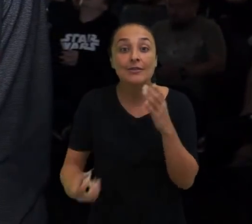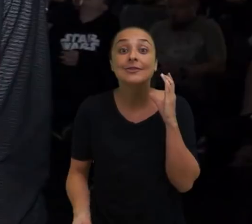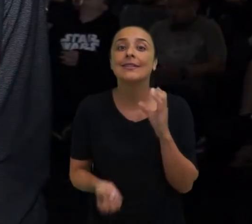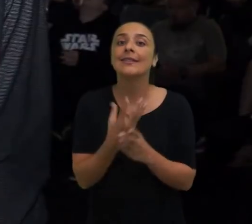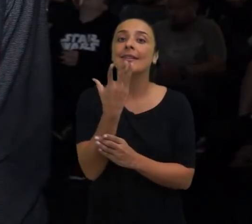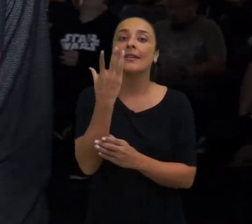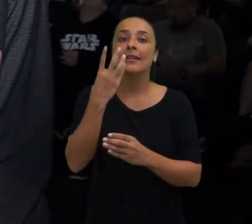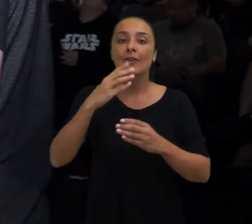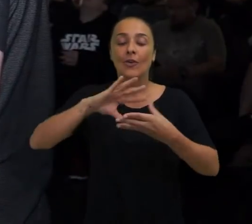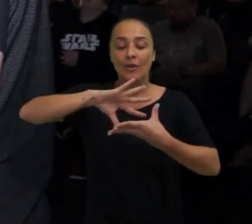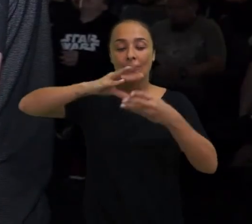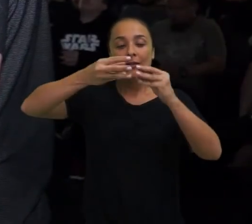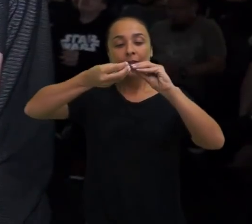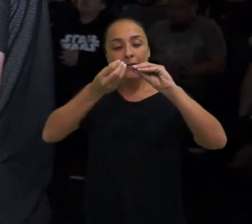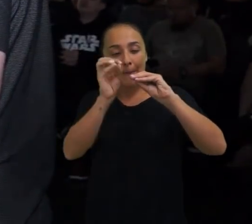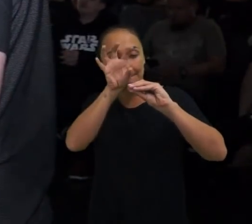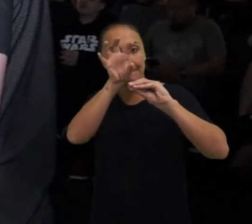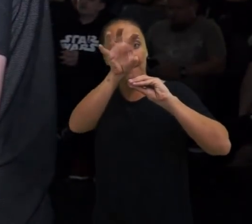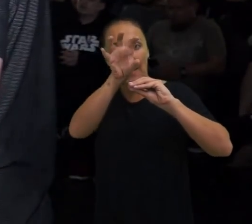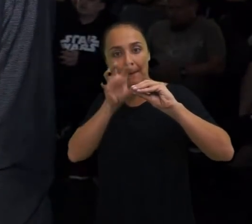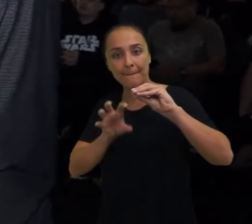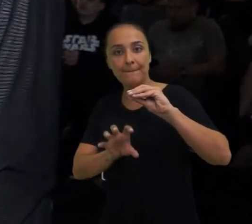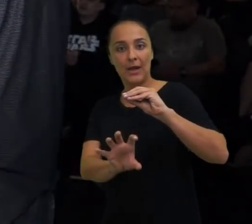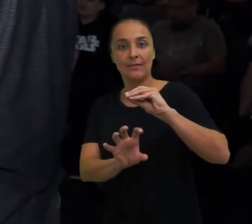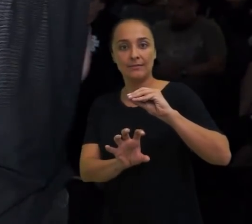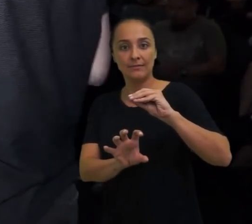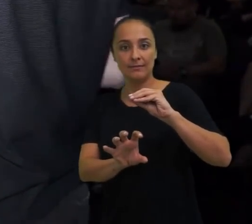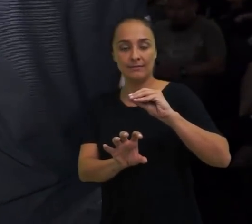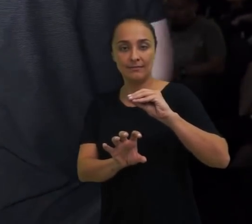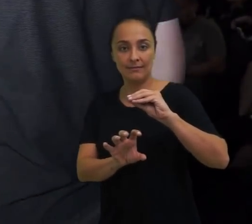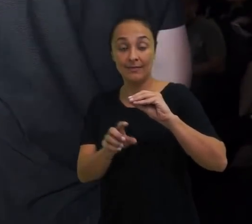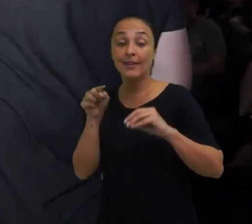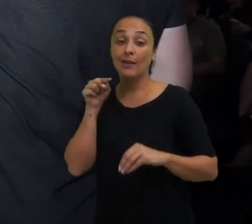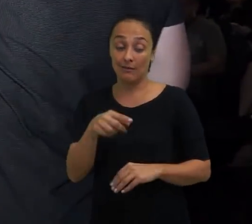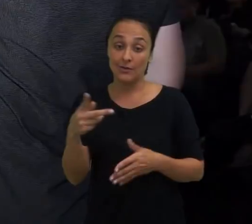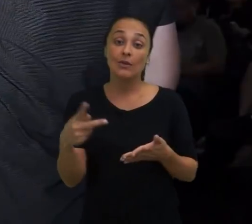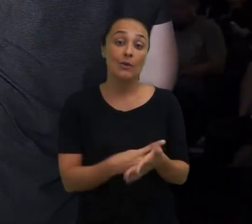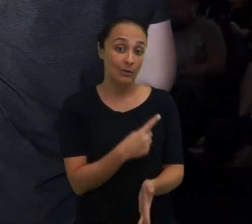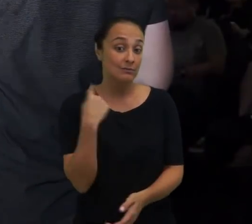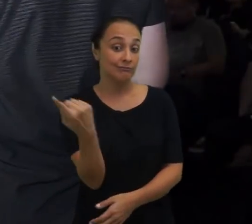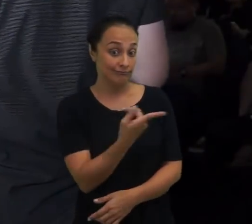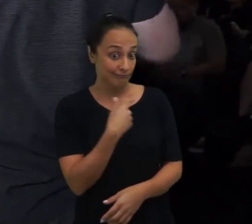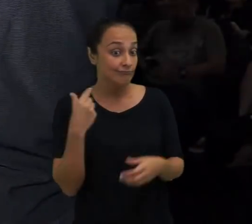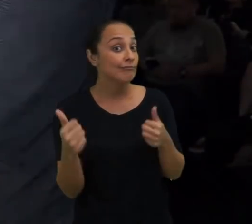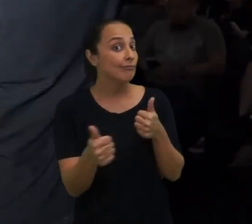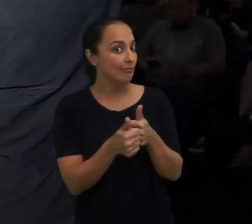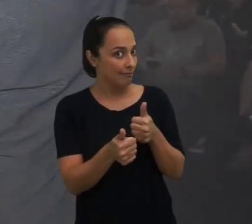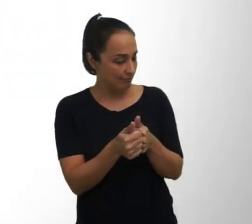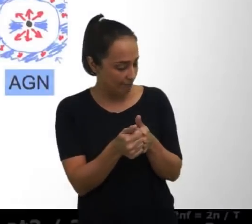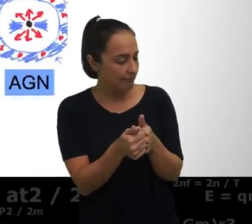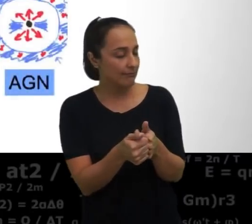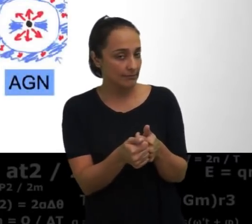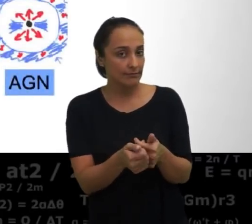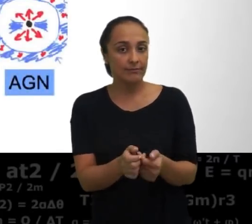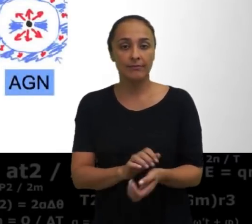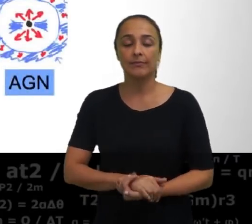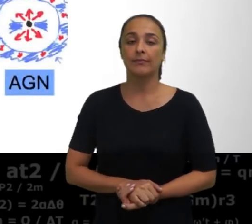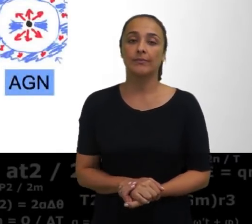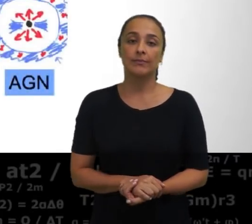que está caindo nos buracos negros tem nas galáxias. Tá? Então, como é que a gente quantifica isso? Tá? Então, assim,